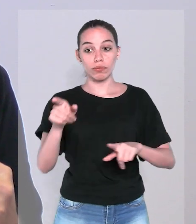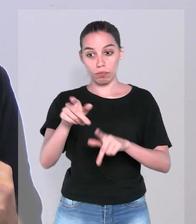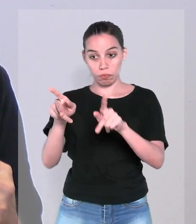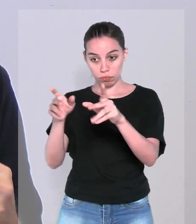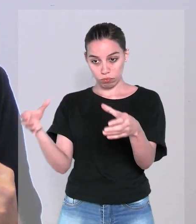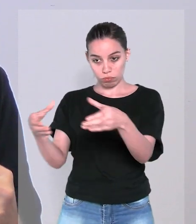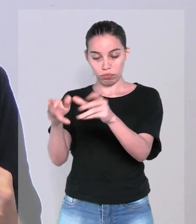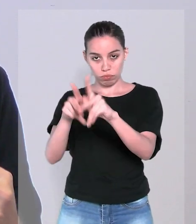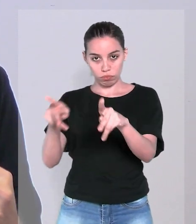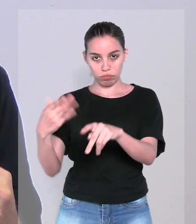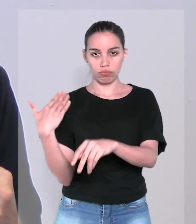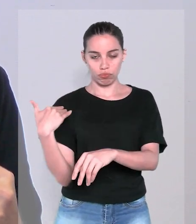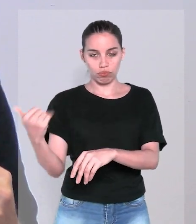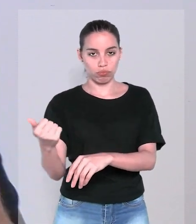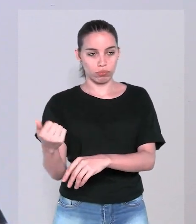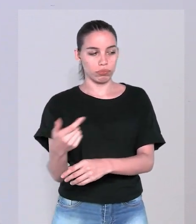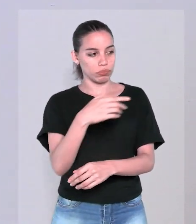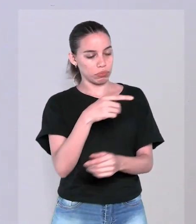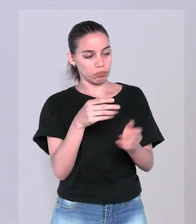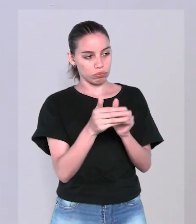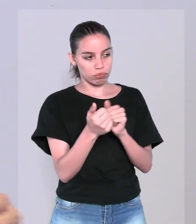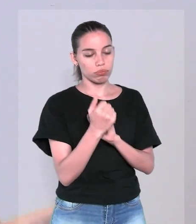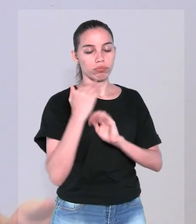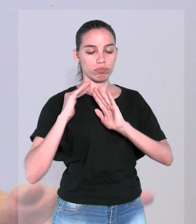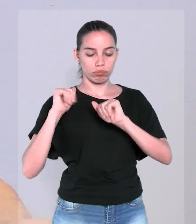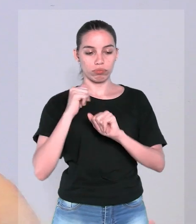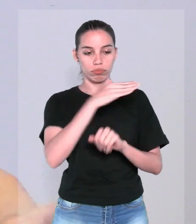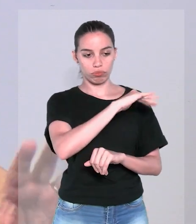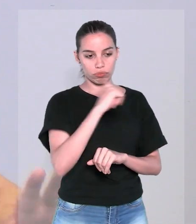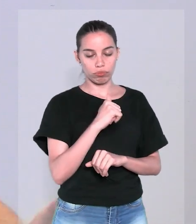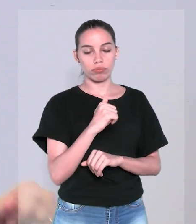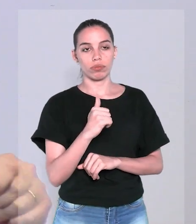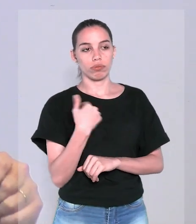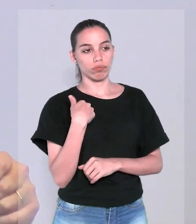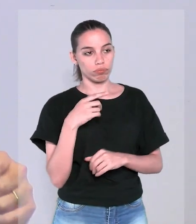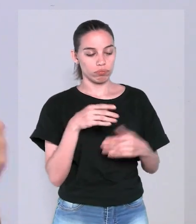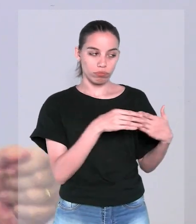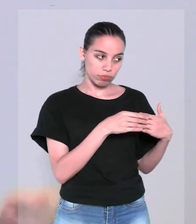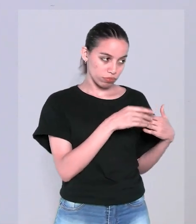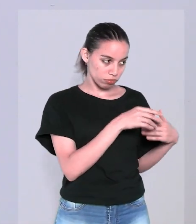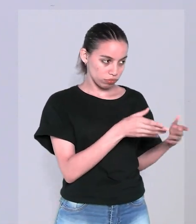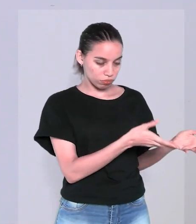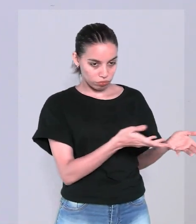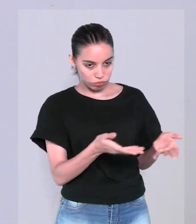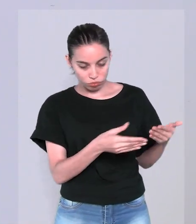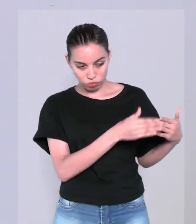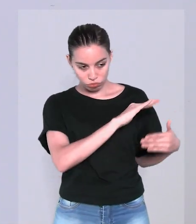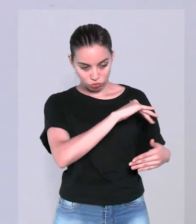sua carreira e trajetória própria. Mas, Hugo, vamos começar. Eu queria que antes da gente entrar no assunto, porque eu